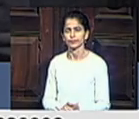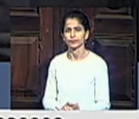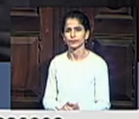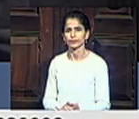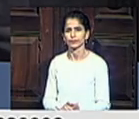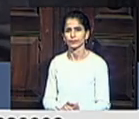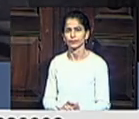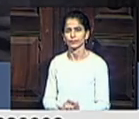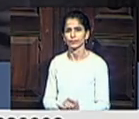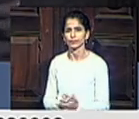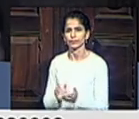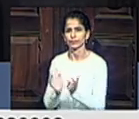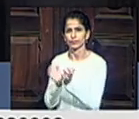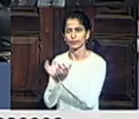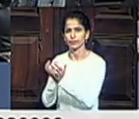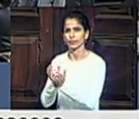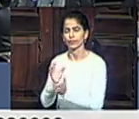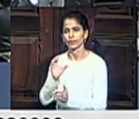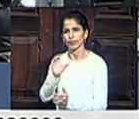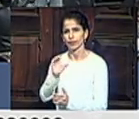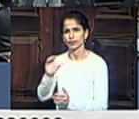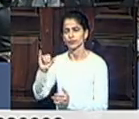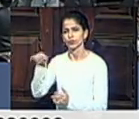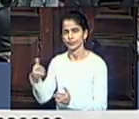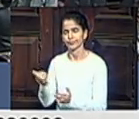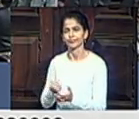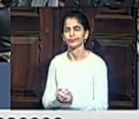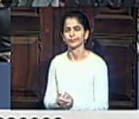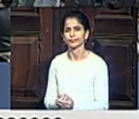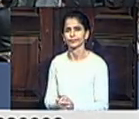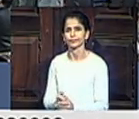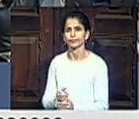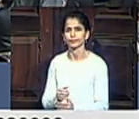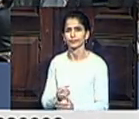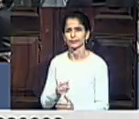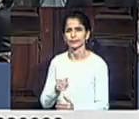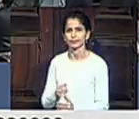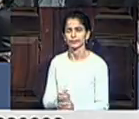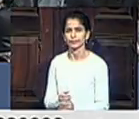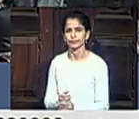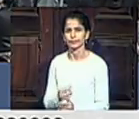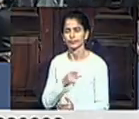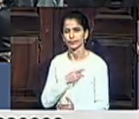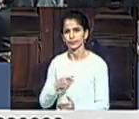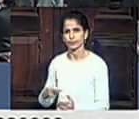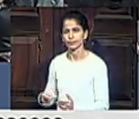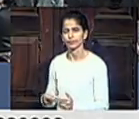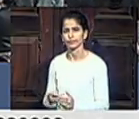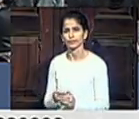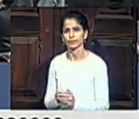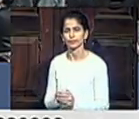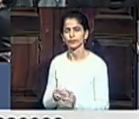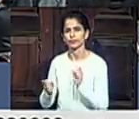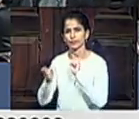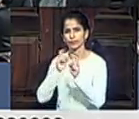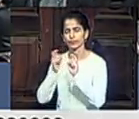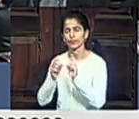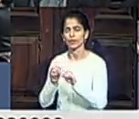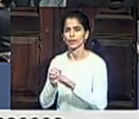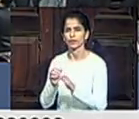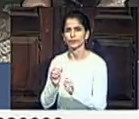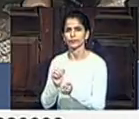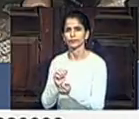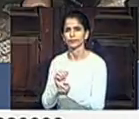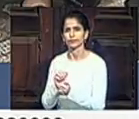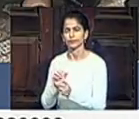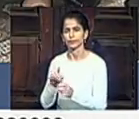Acompanho o voto do deputado Valdec. Deputado André Correia. Senhor presidente, nós vamos ter essa discussão no